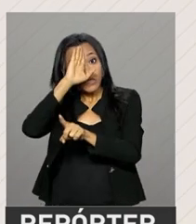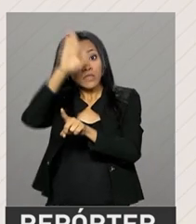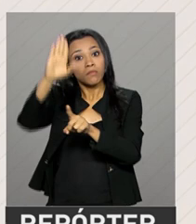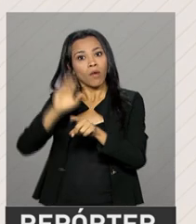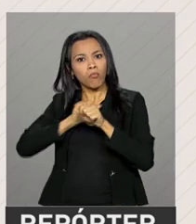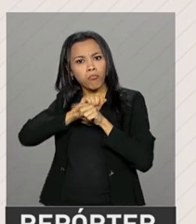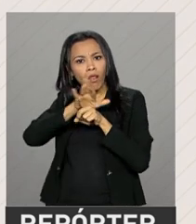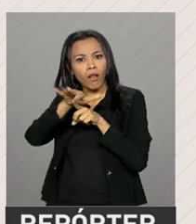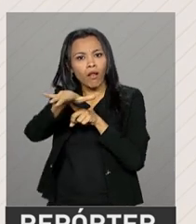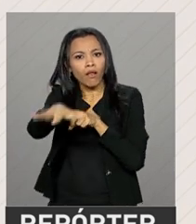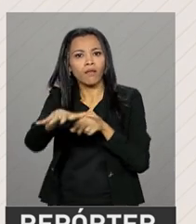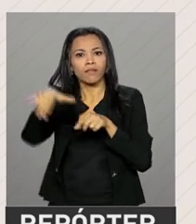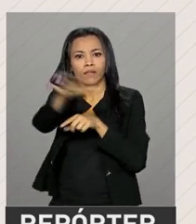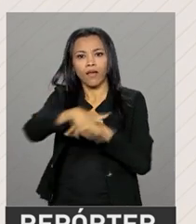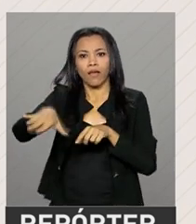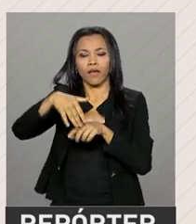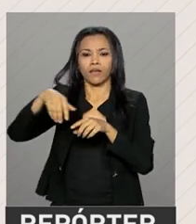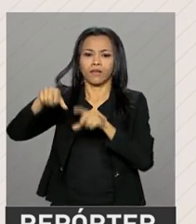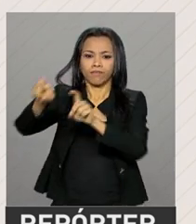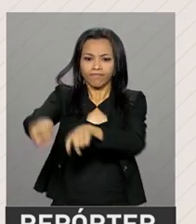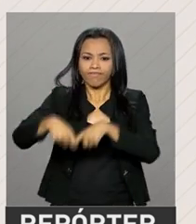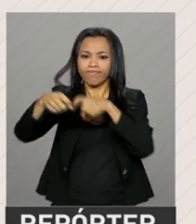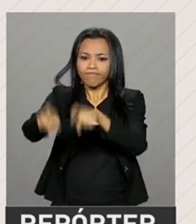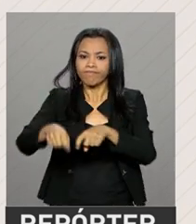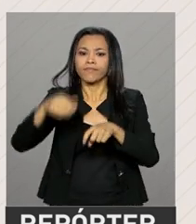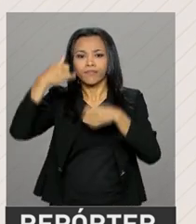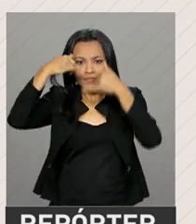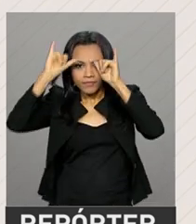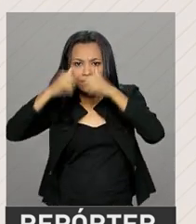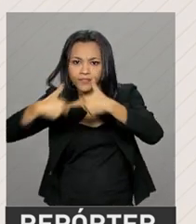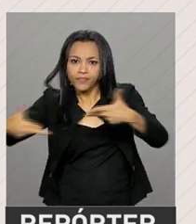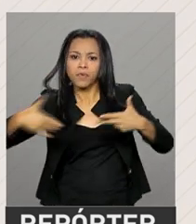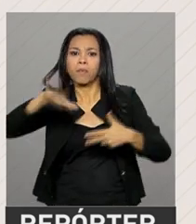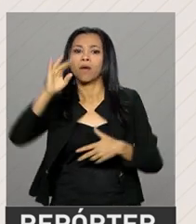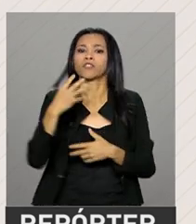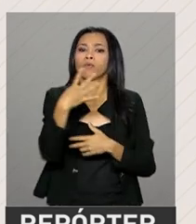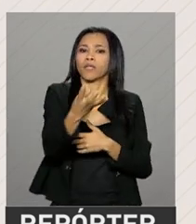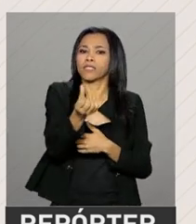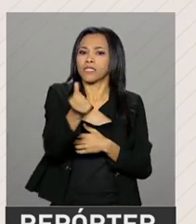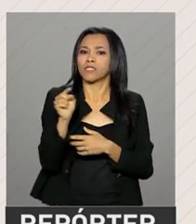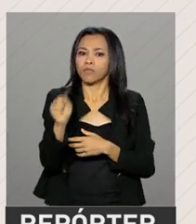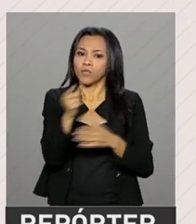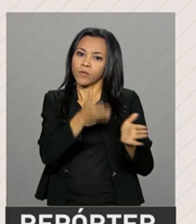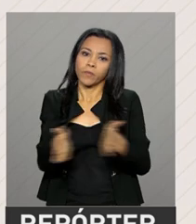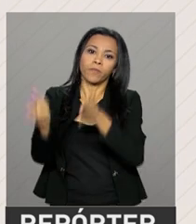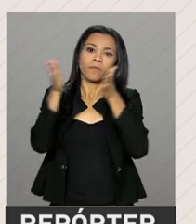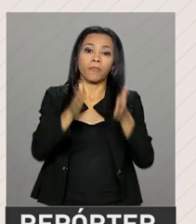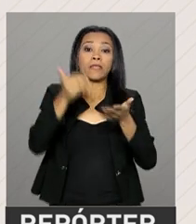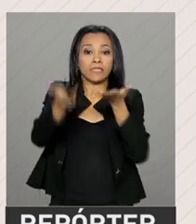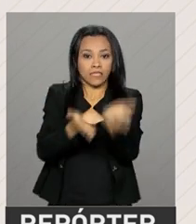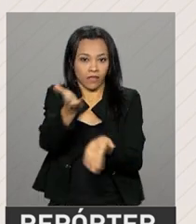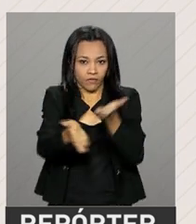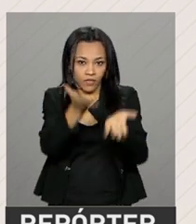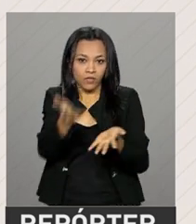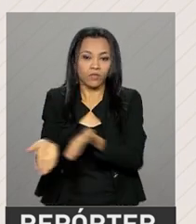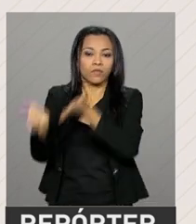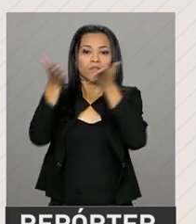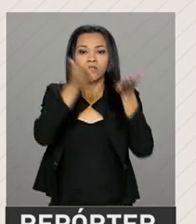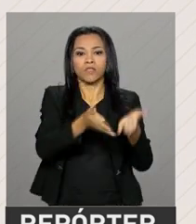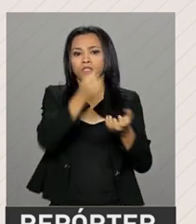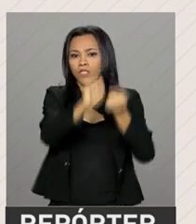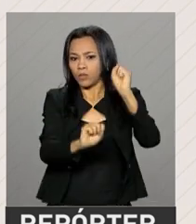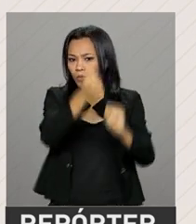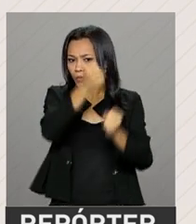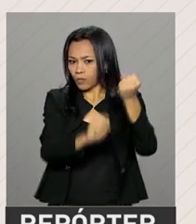emprego em maio foi a agropecuária com mais de 46.000 vagas seguida pelo de serviços indústria com